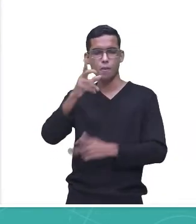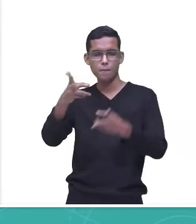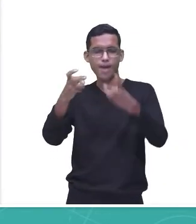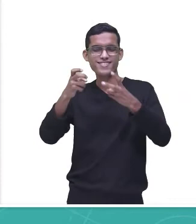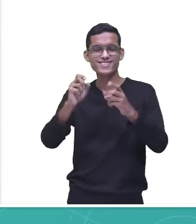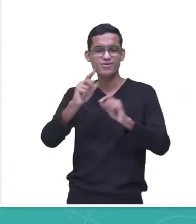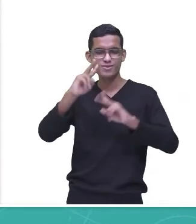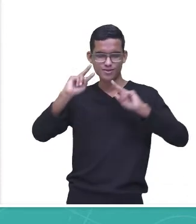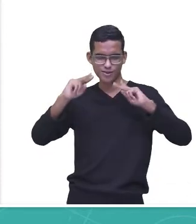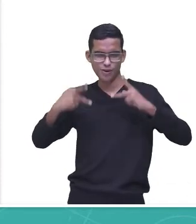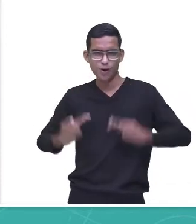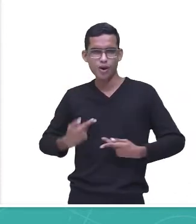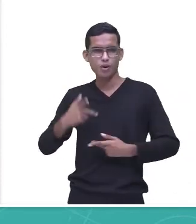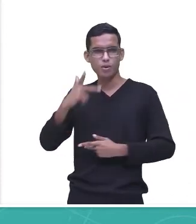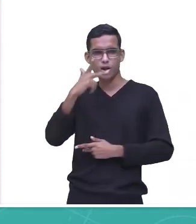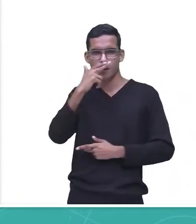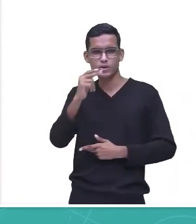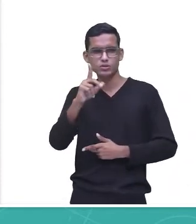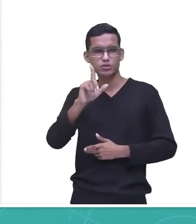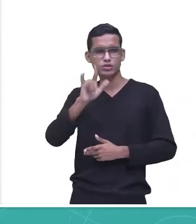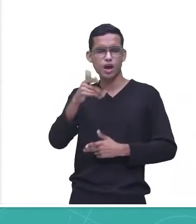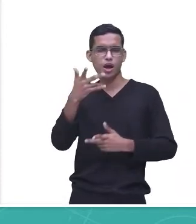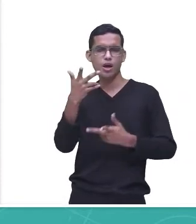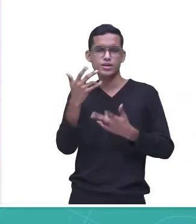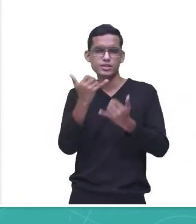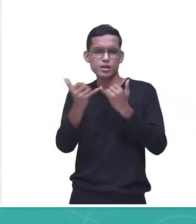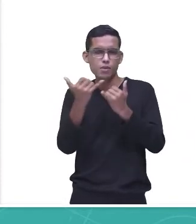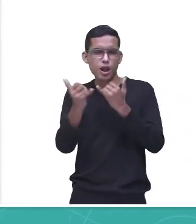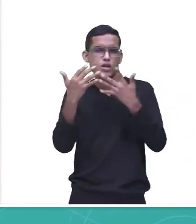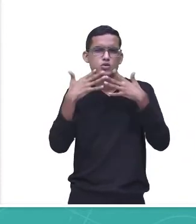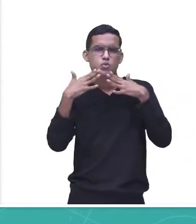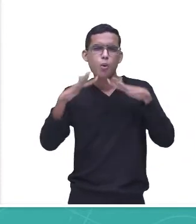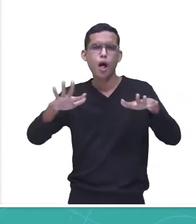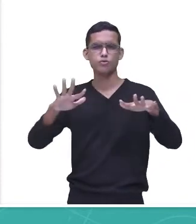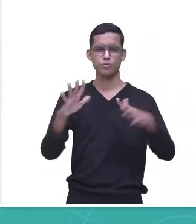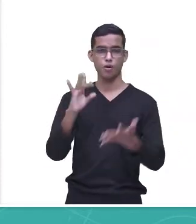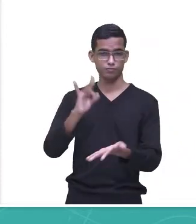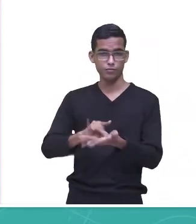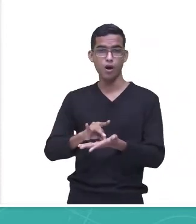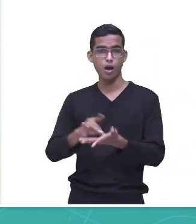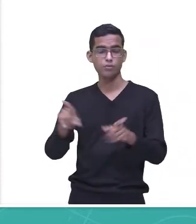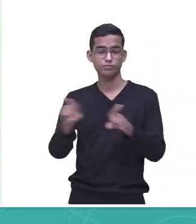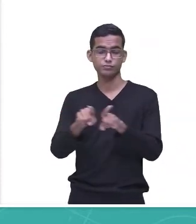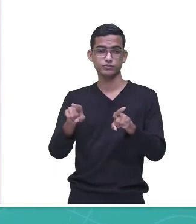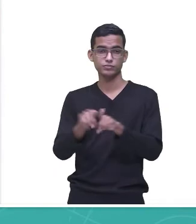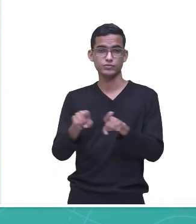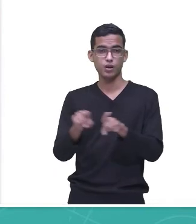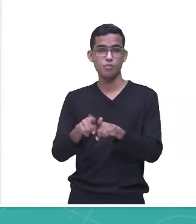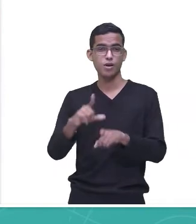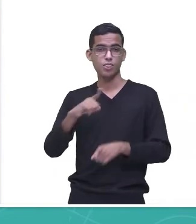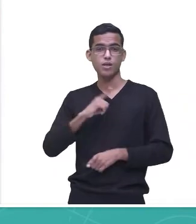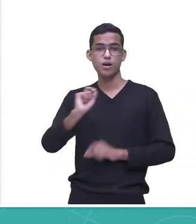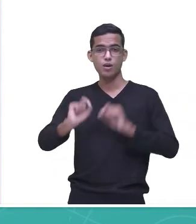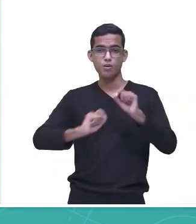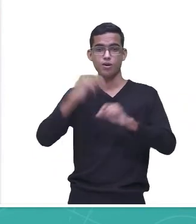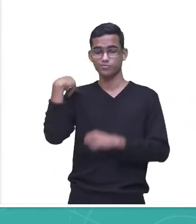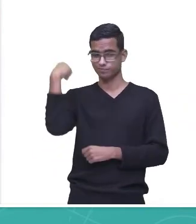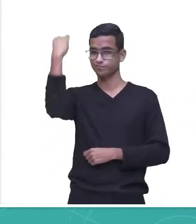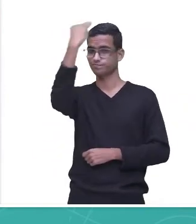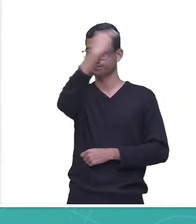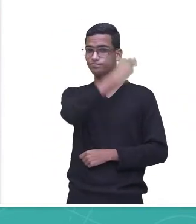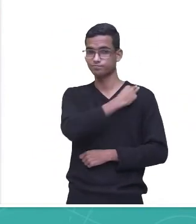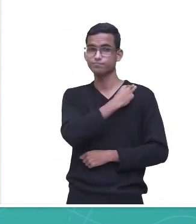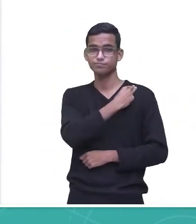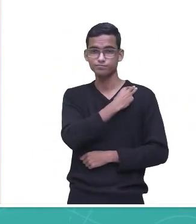estilo estilizado, e também eles têm mais dramaticidade, como vocês podem ver a Virgem Maria aqui próximo a Jesus Cristo, então tem